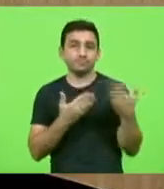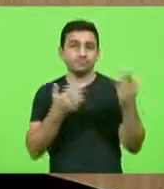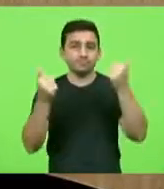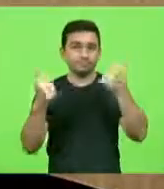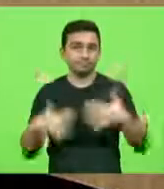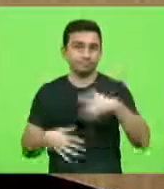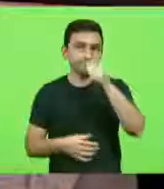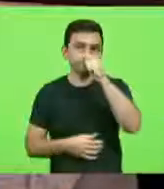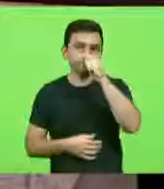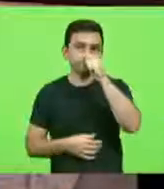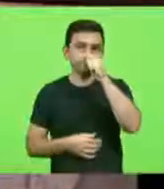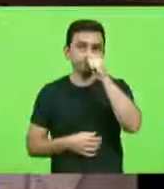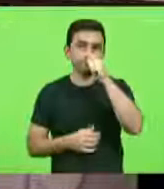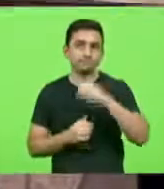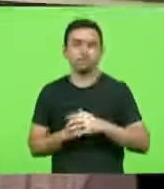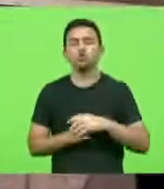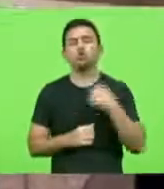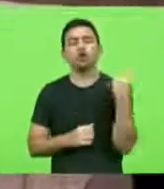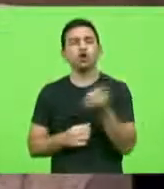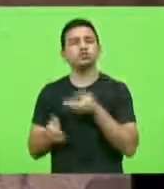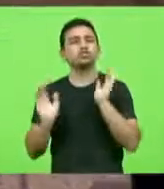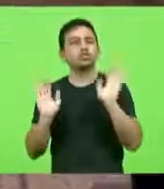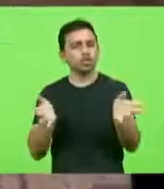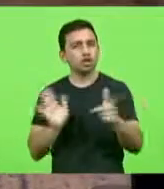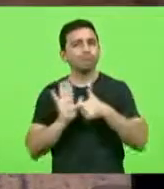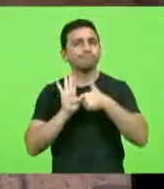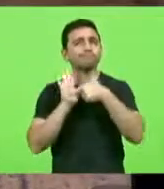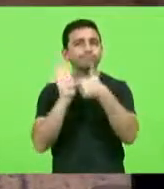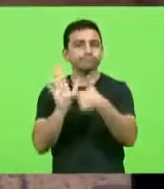João Amin, nós já apresentamos